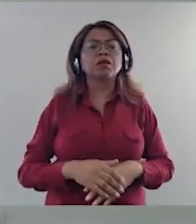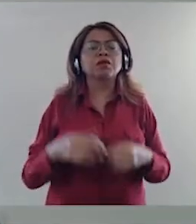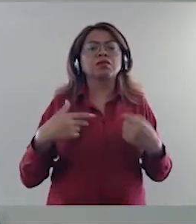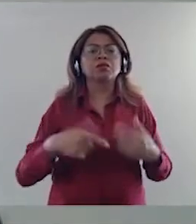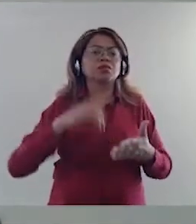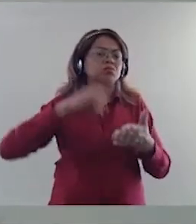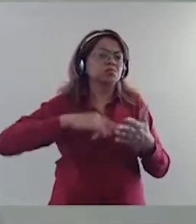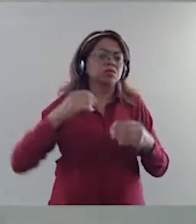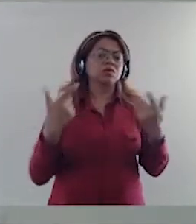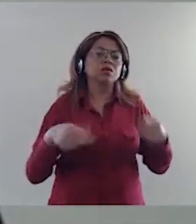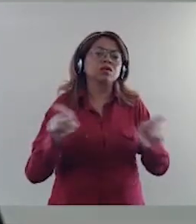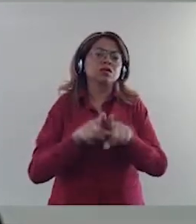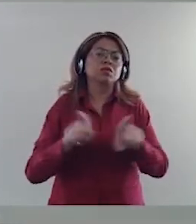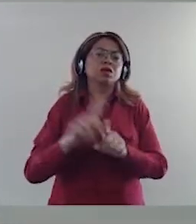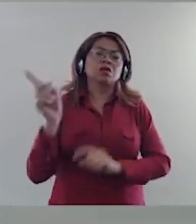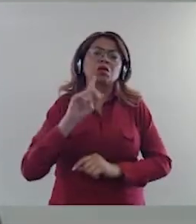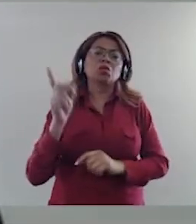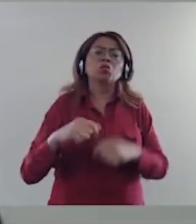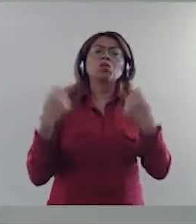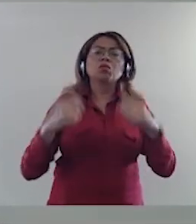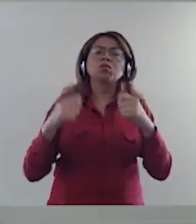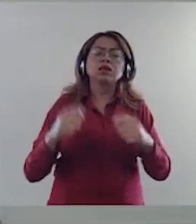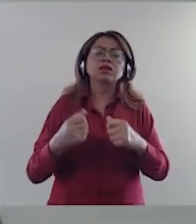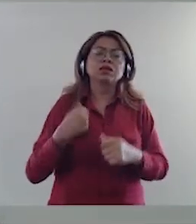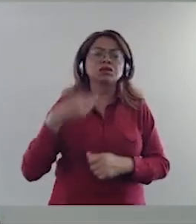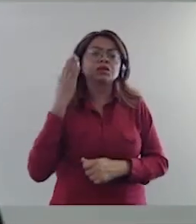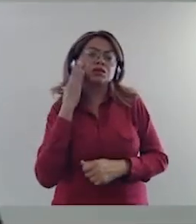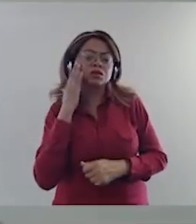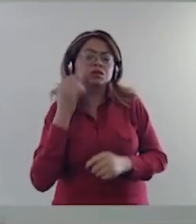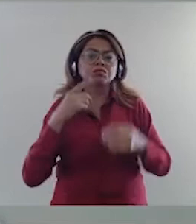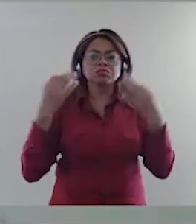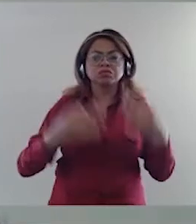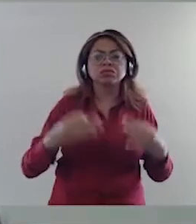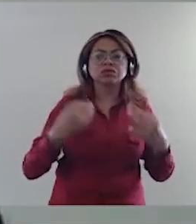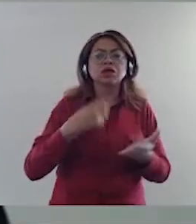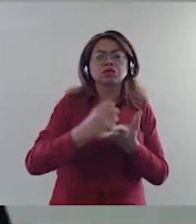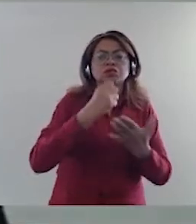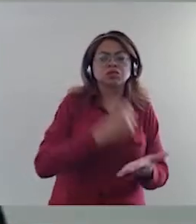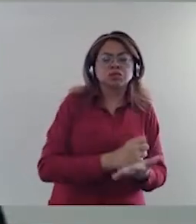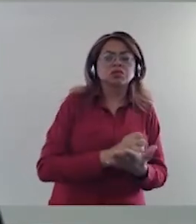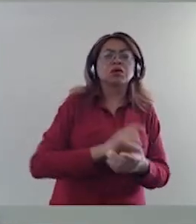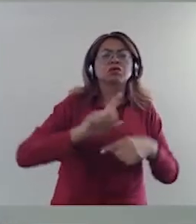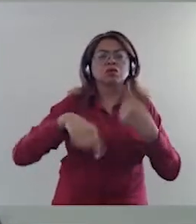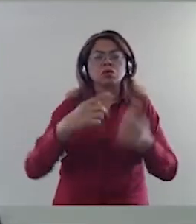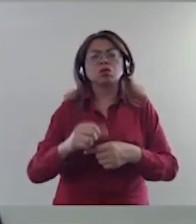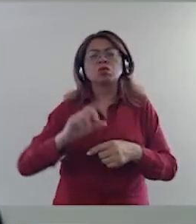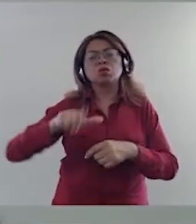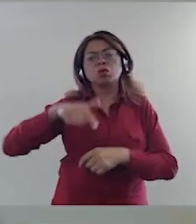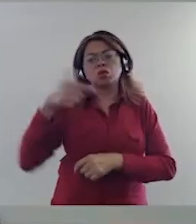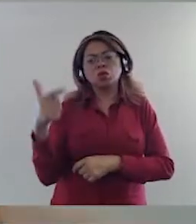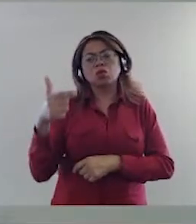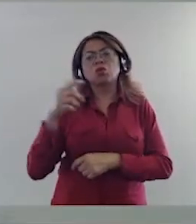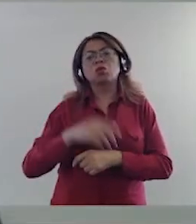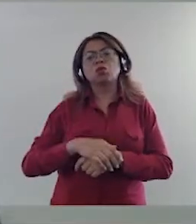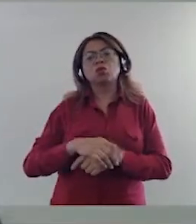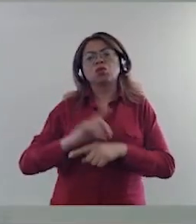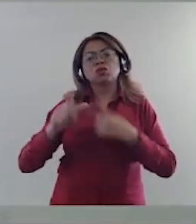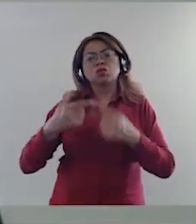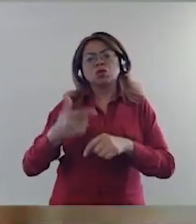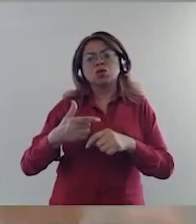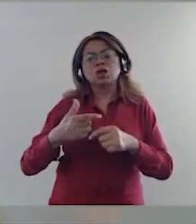confirmação, e nem de aplicação subsidiária dos testamentos essenciais, como aeronáutico, marítimo,